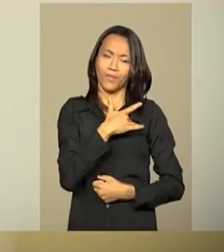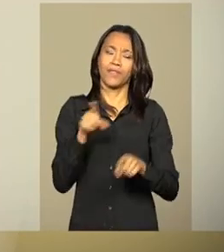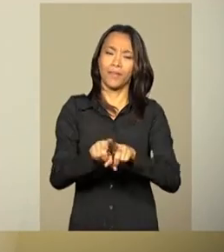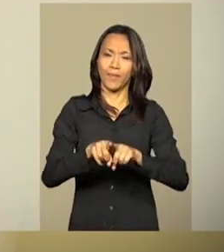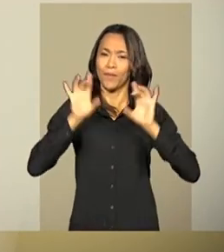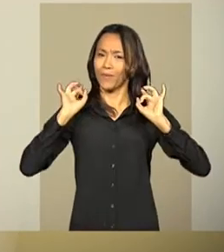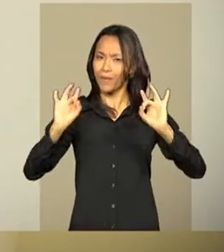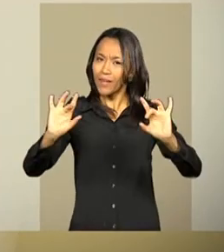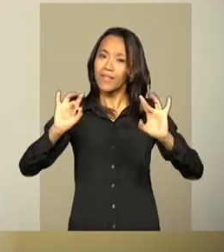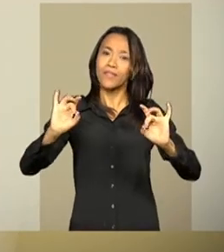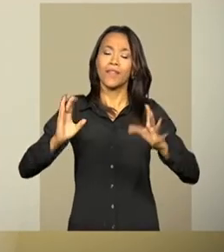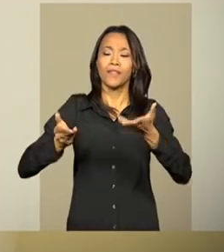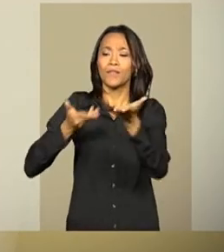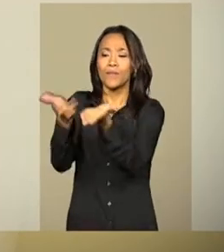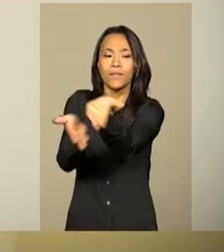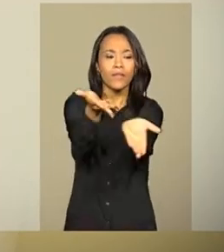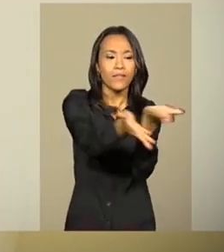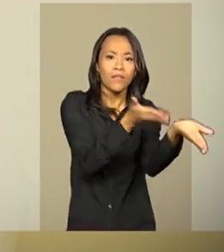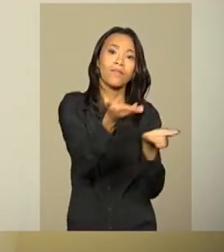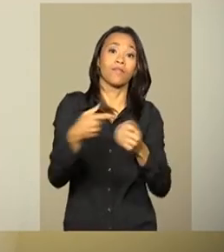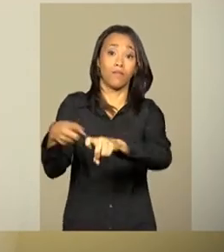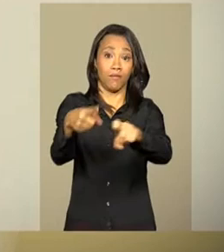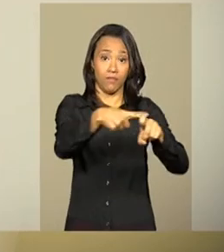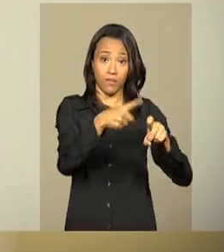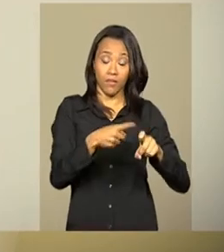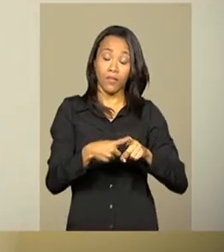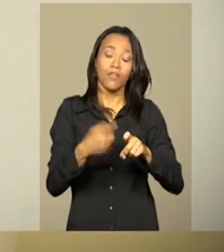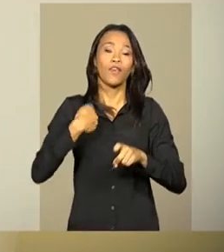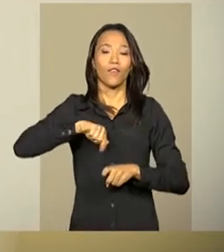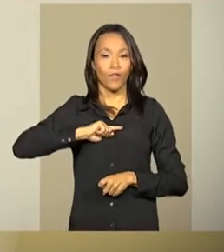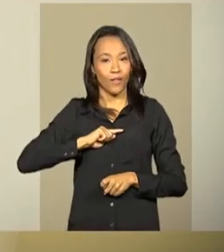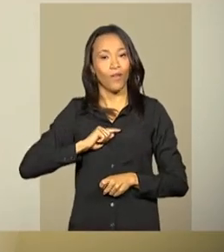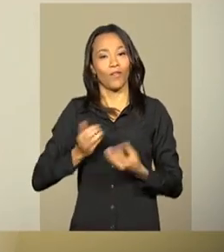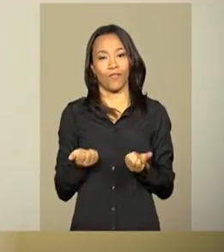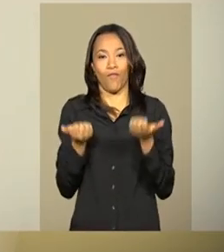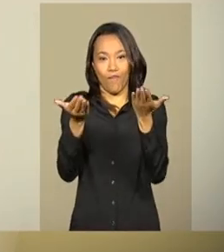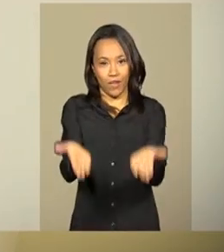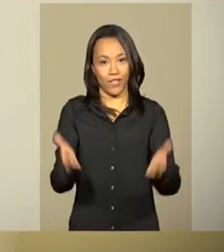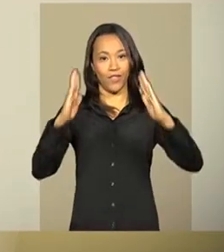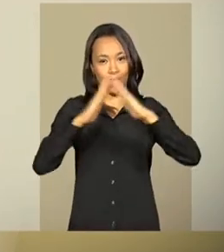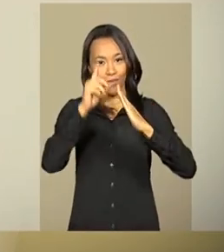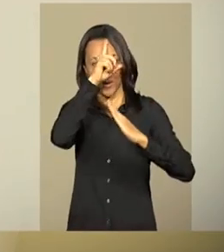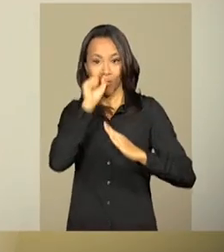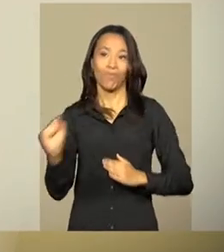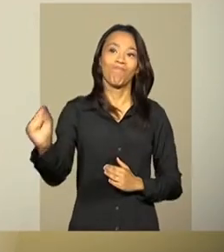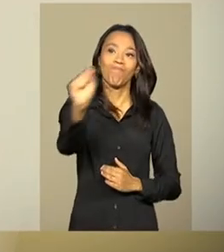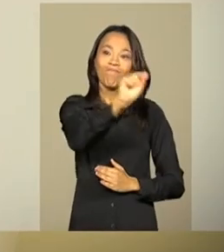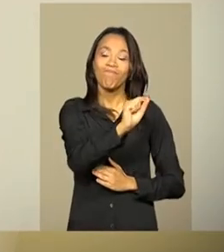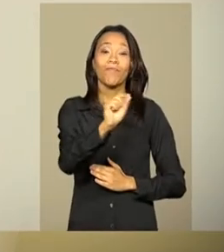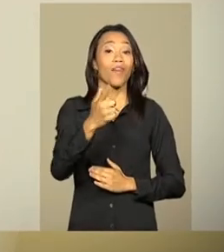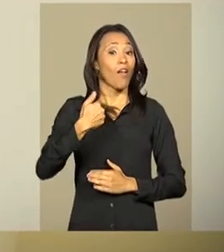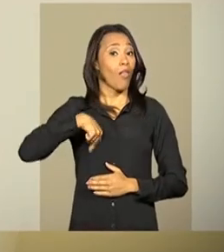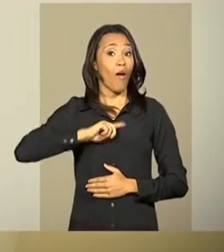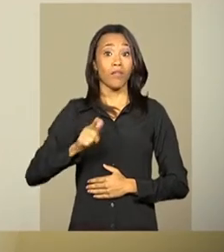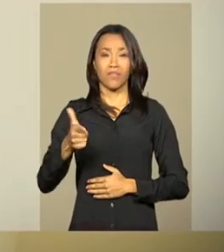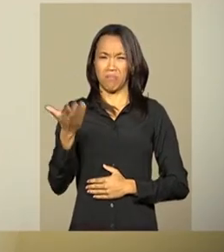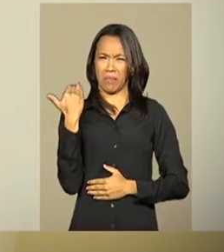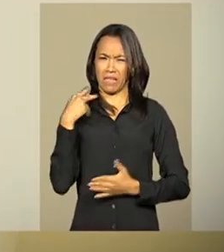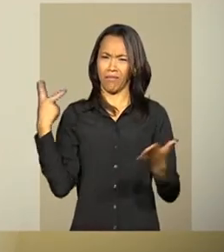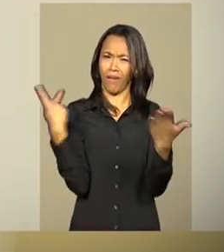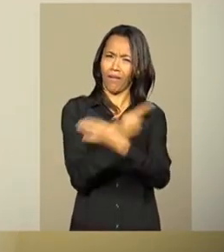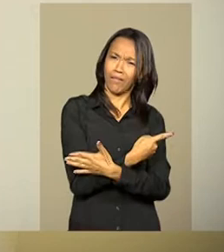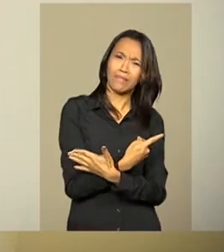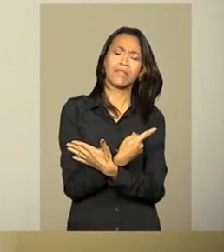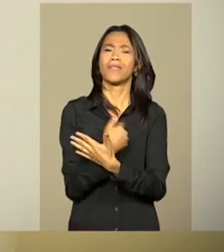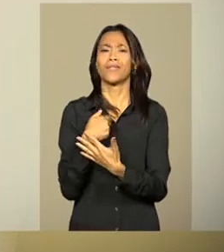mais qualidade no médico que oferecemos em nosso sistema de saúde não teremos mais aquela situação